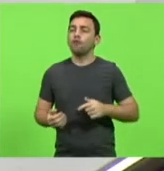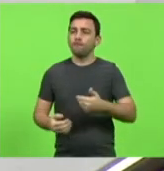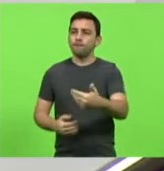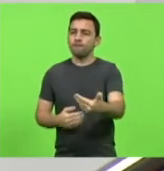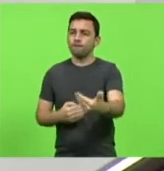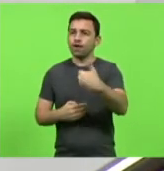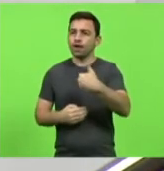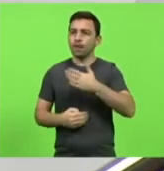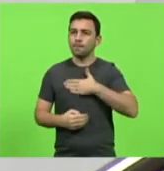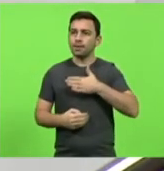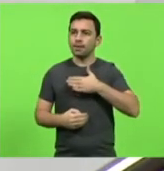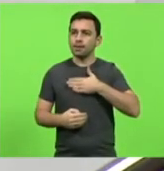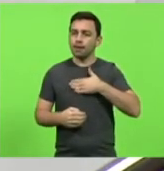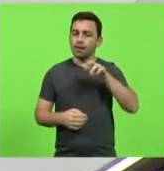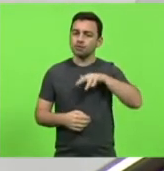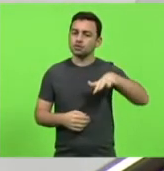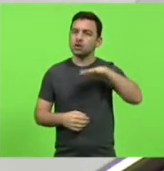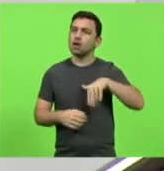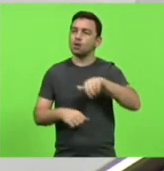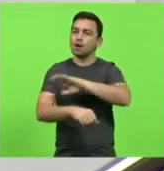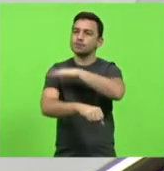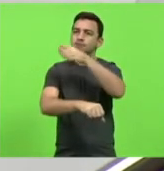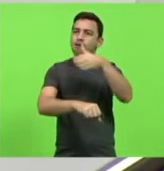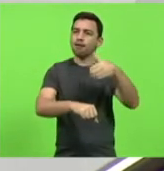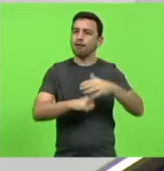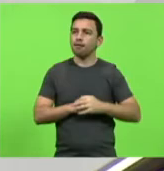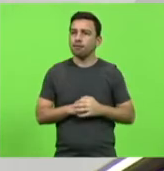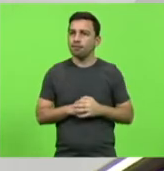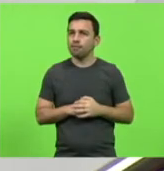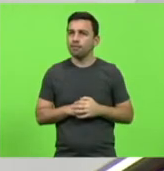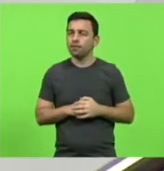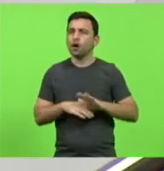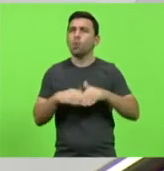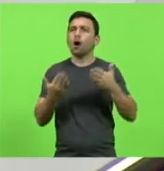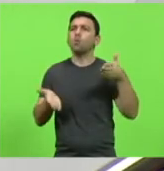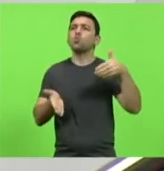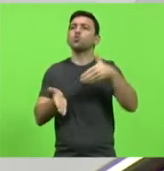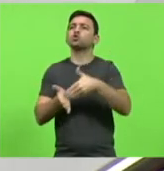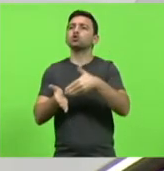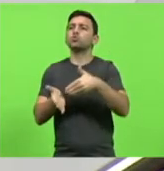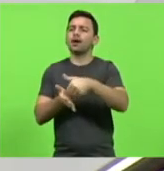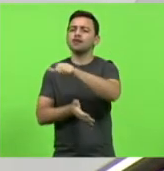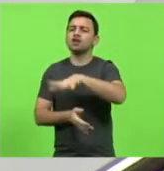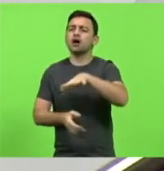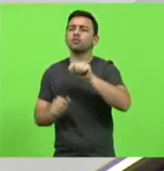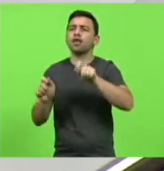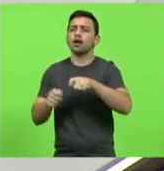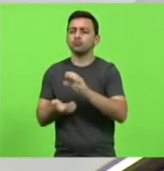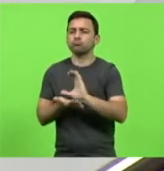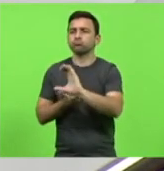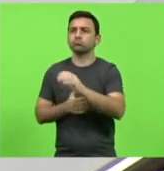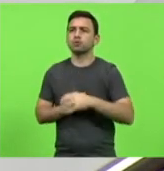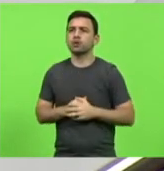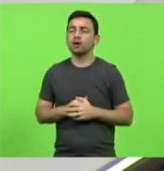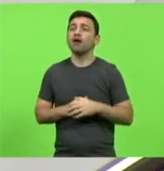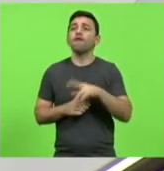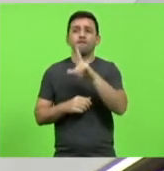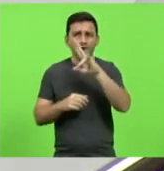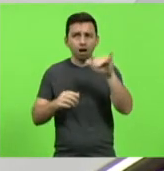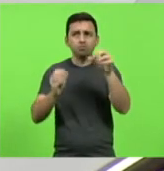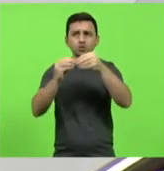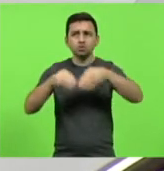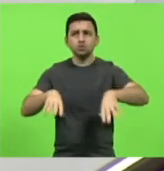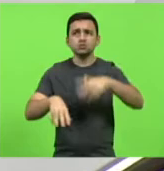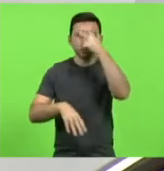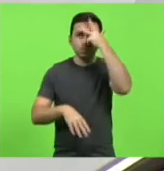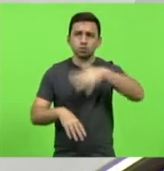é a Serra Catarinense? E qual é a última região que será beneficiada? Porque irá prejudicar as pessoas. Cadê